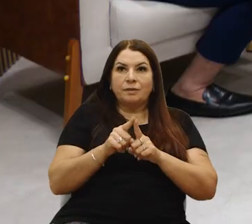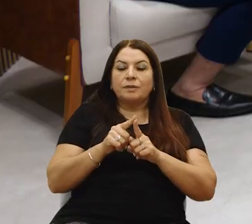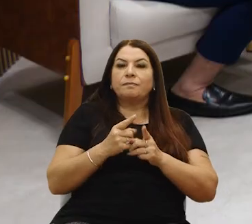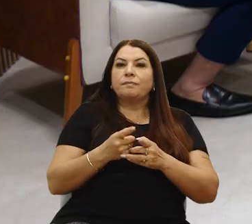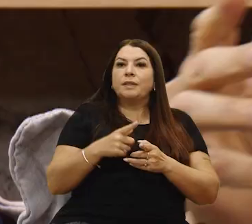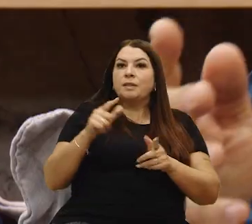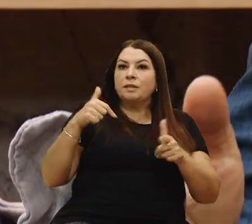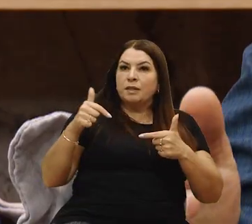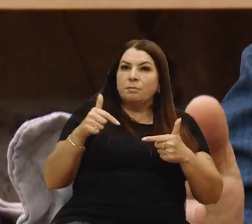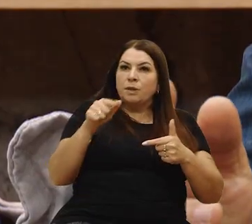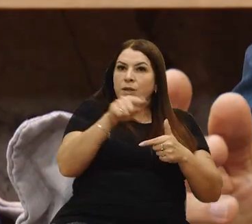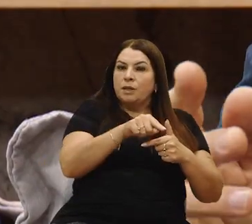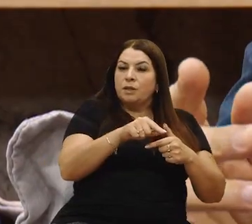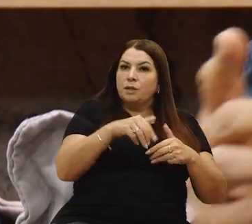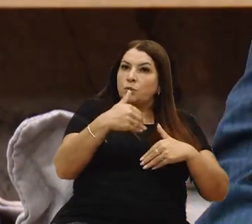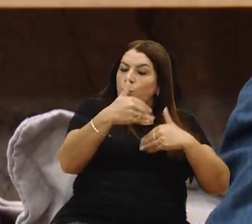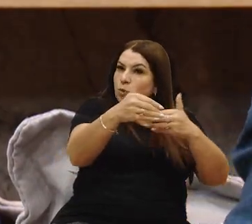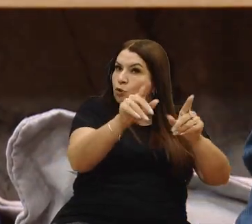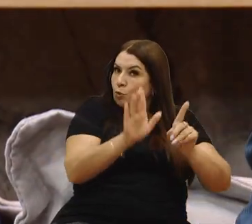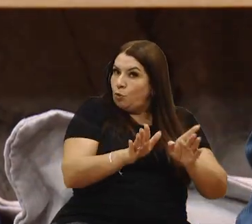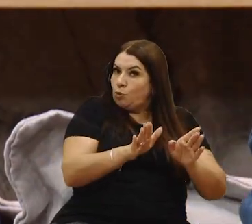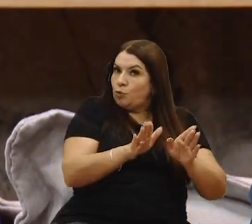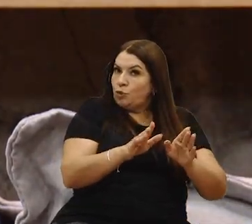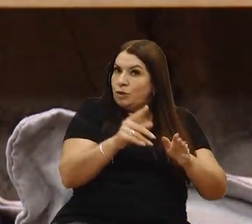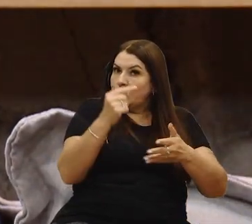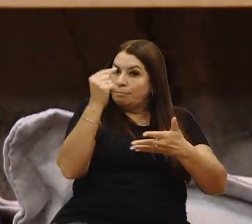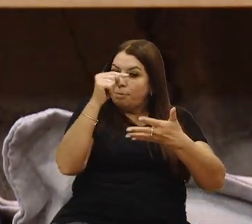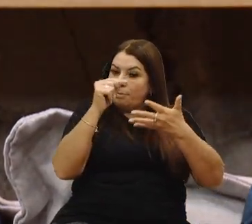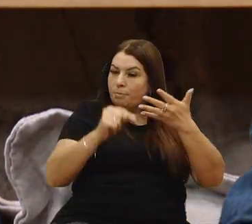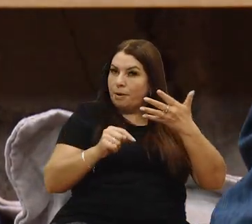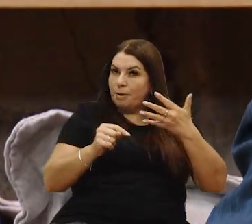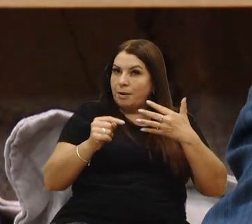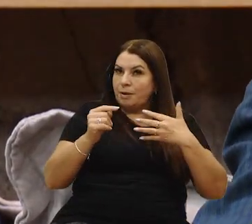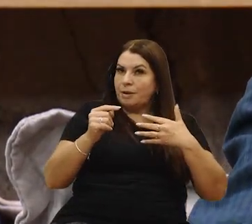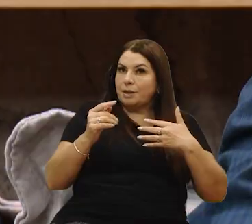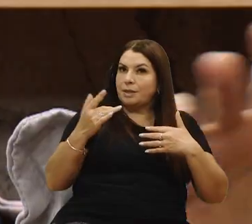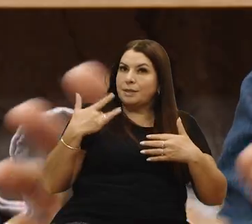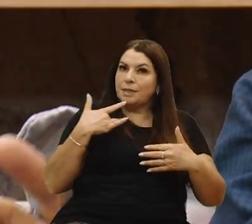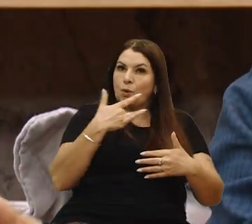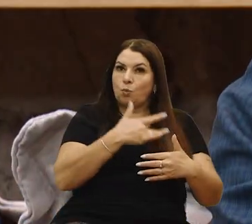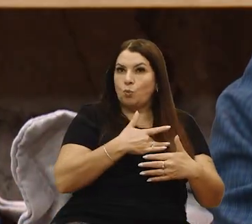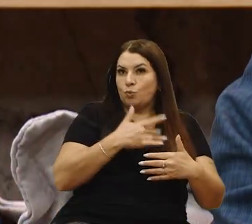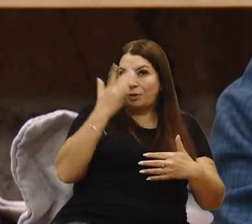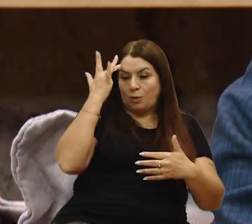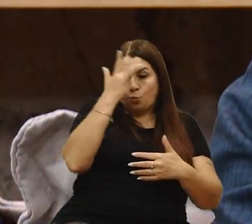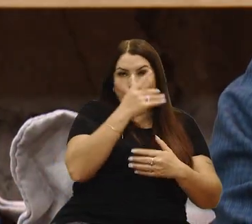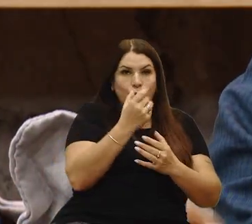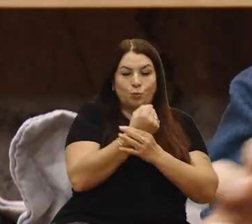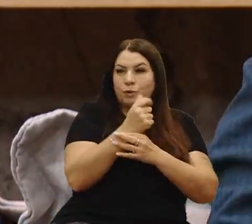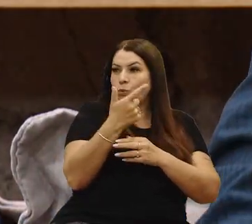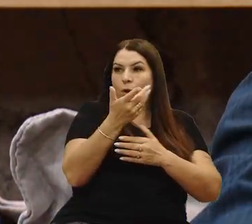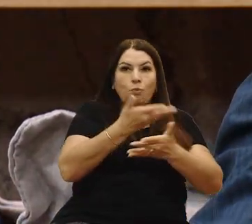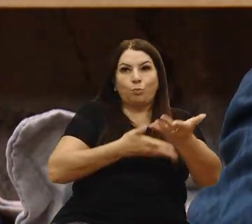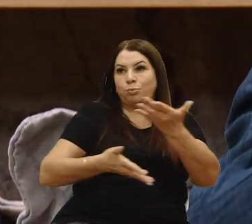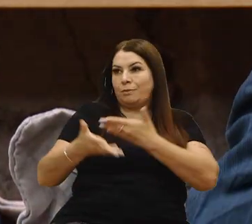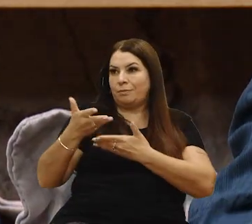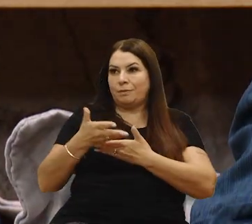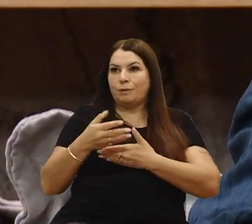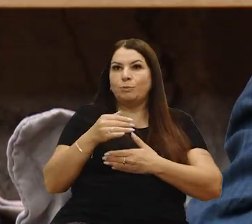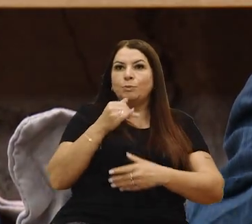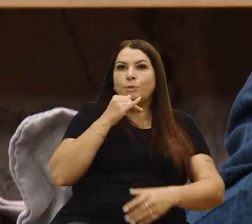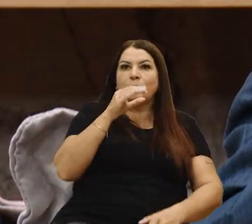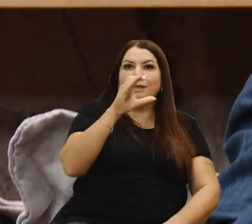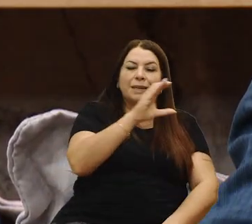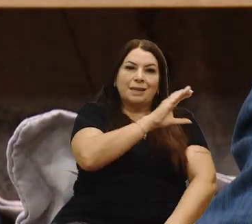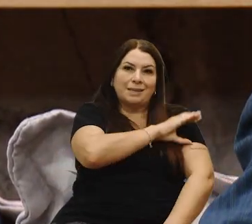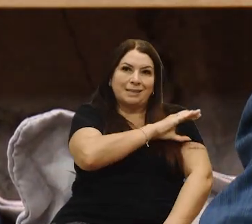que ele trabalha num ritmo hoje e essas questões de saúde e segurança não são compartilhadas. Hoje tu pega as CIPAs